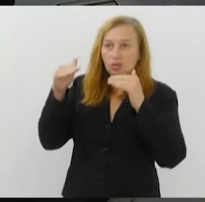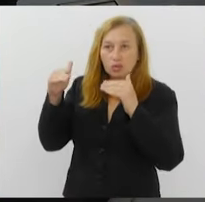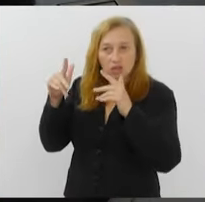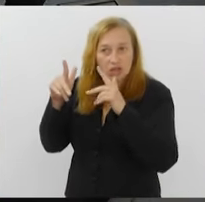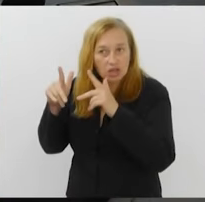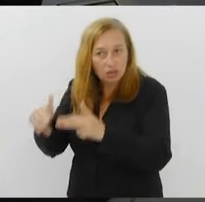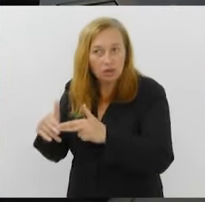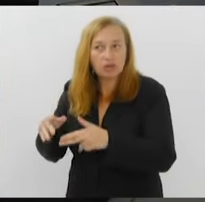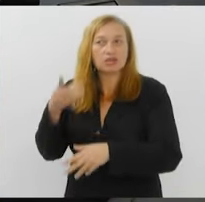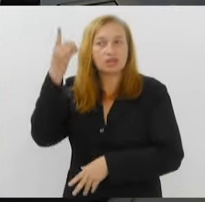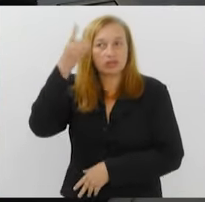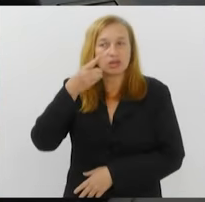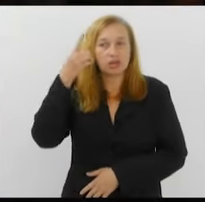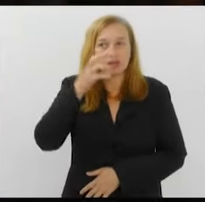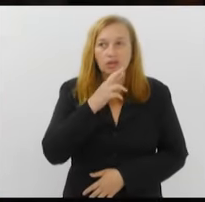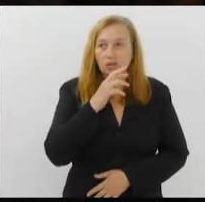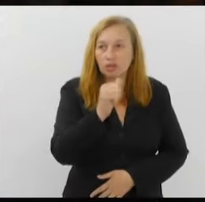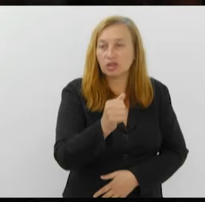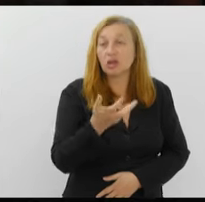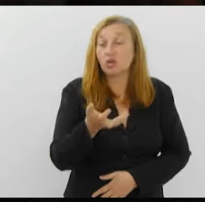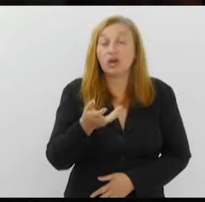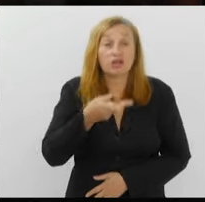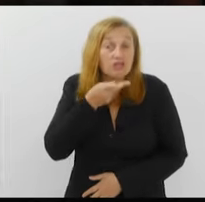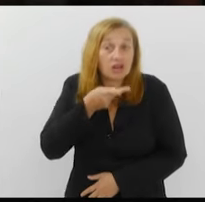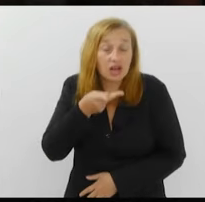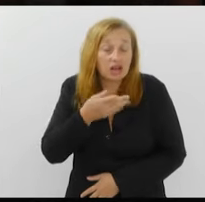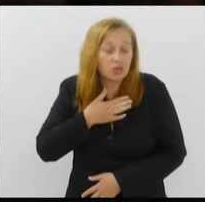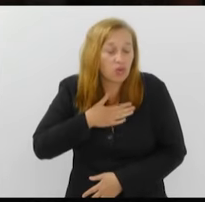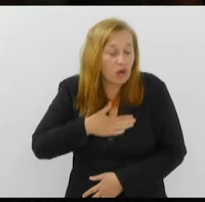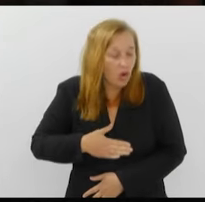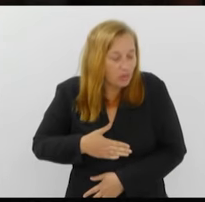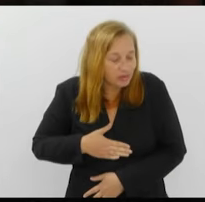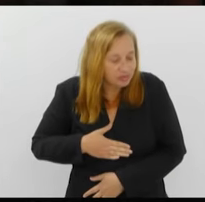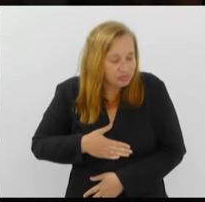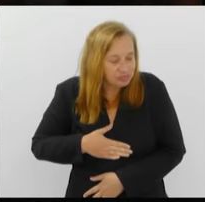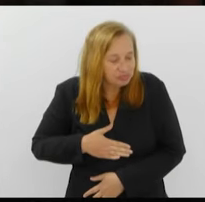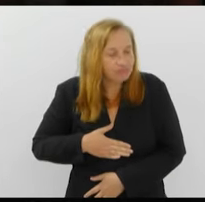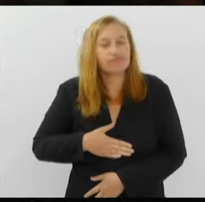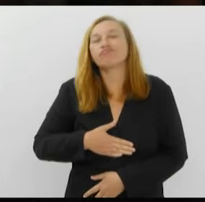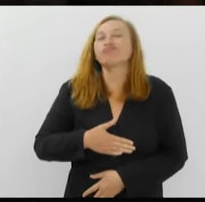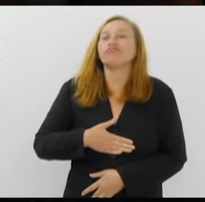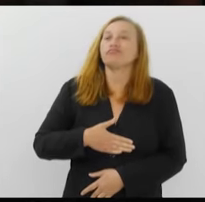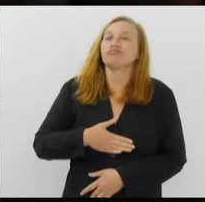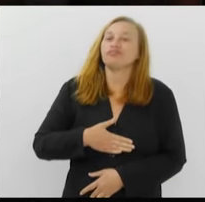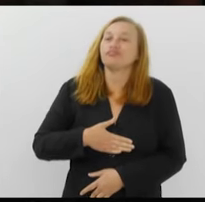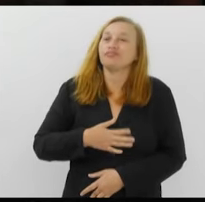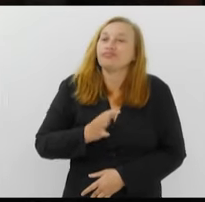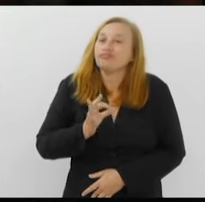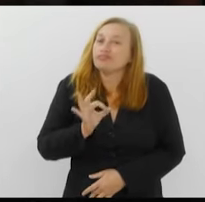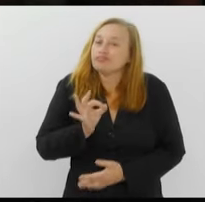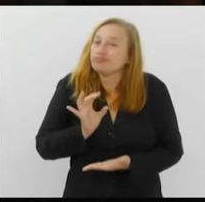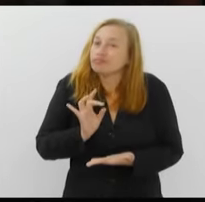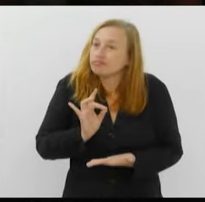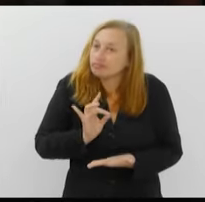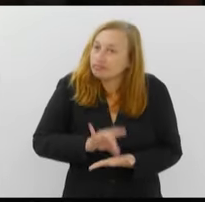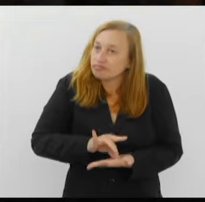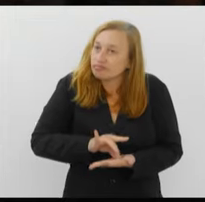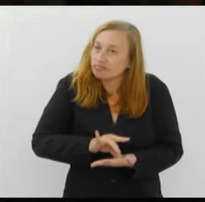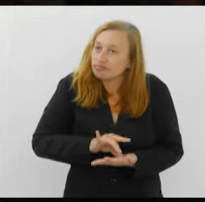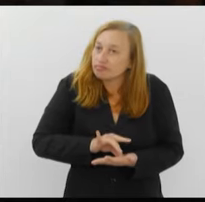palavras, deputado Rodrigo Gavarinho. Eu quero dizer com muita tranquilidade que é fato e real. O